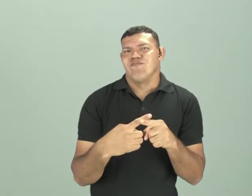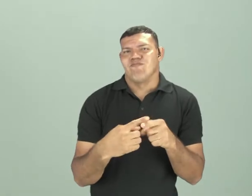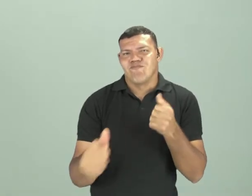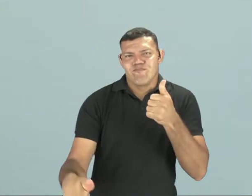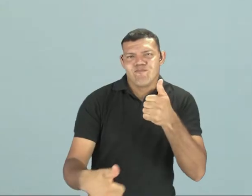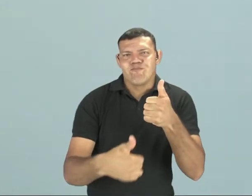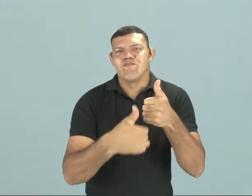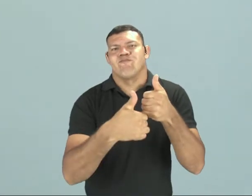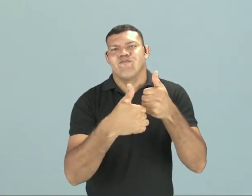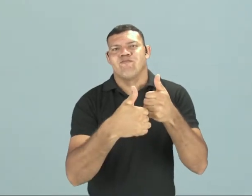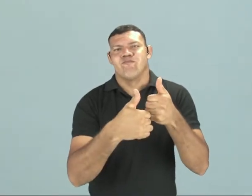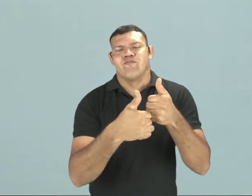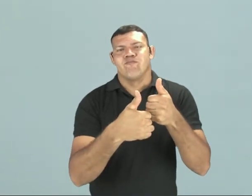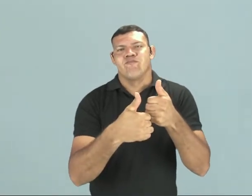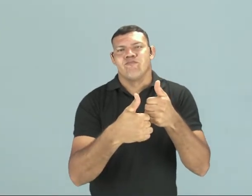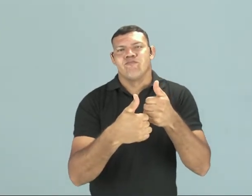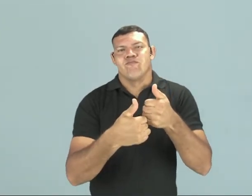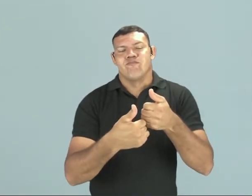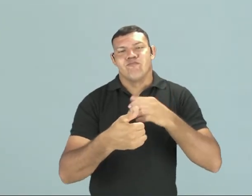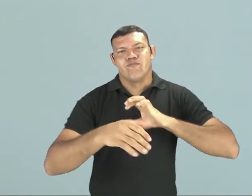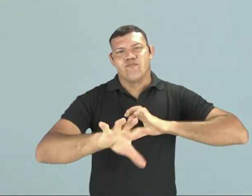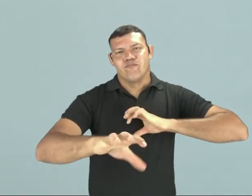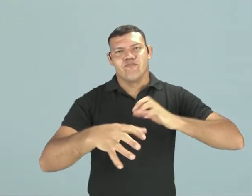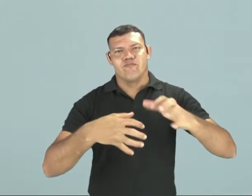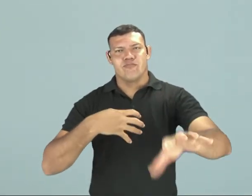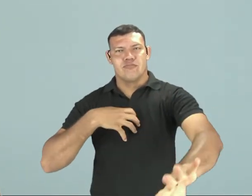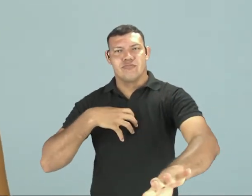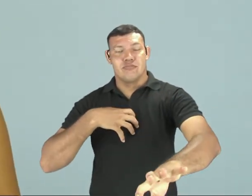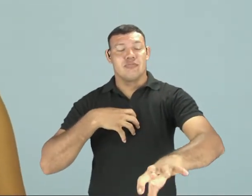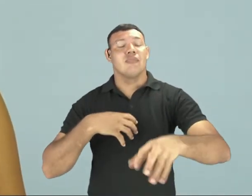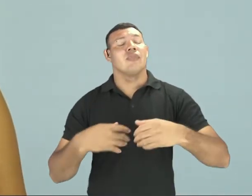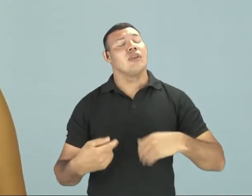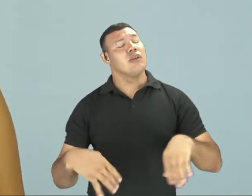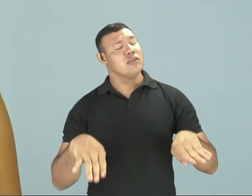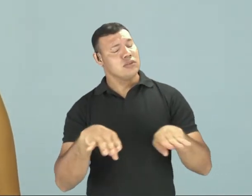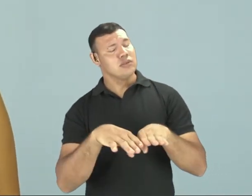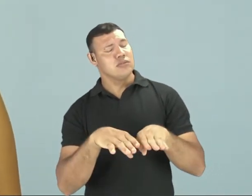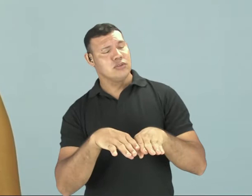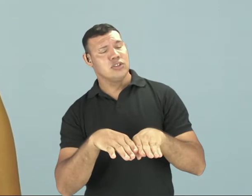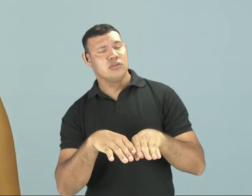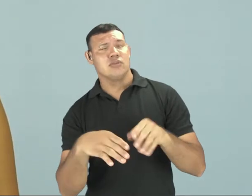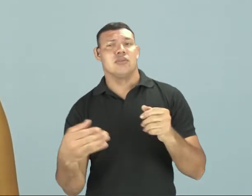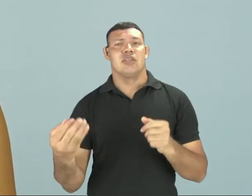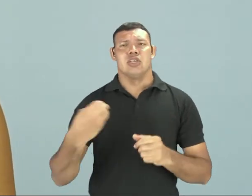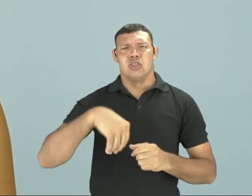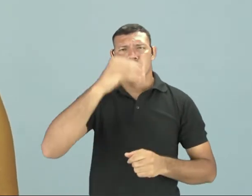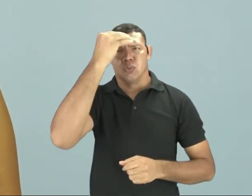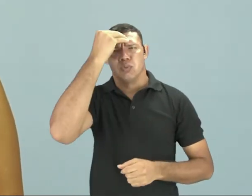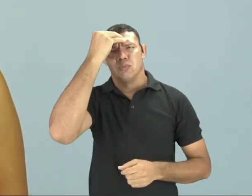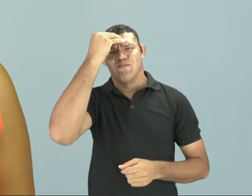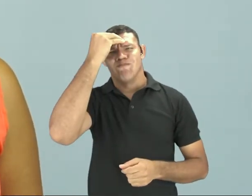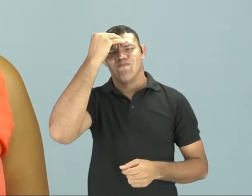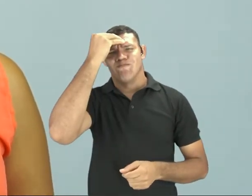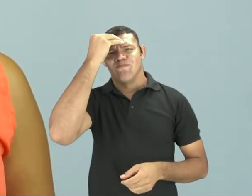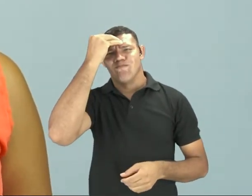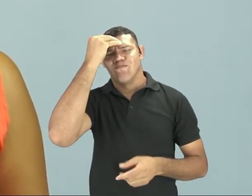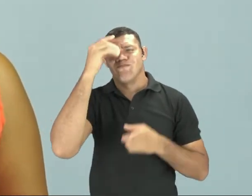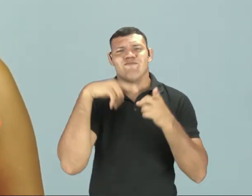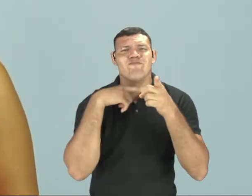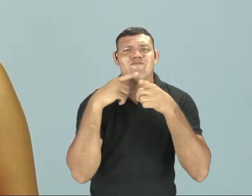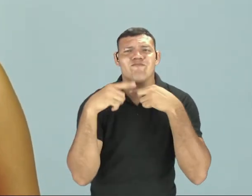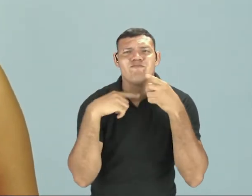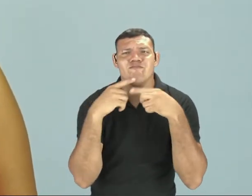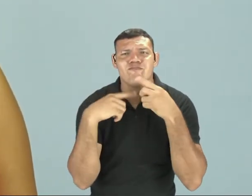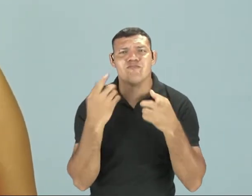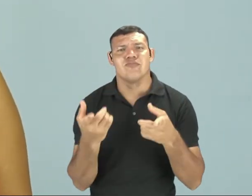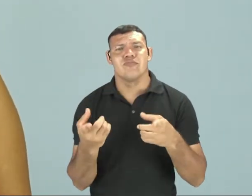o apoio, se sentir mais à vontade. A tua capacidade para lidar com esta inquietação